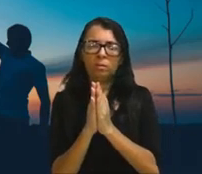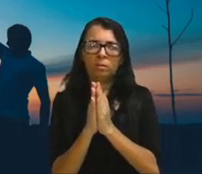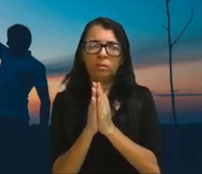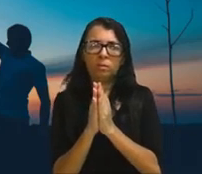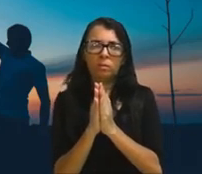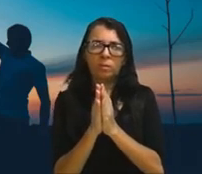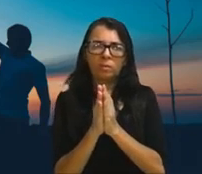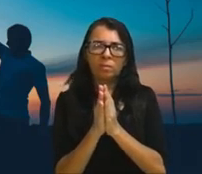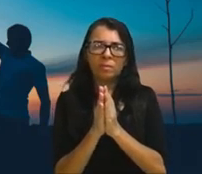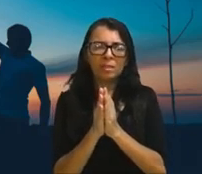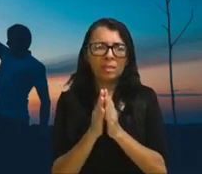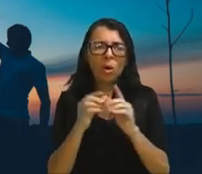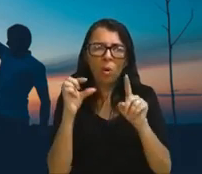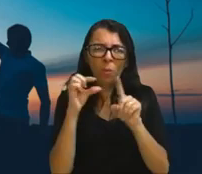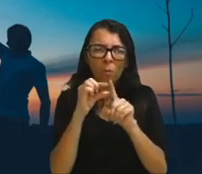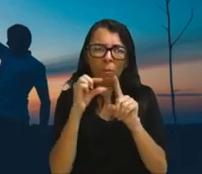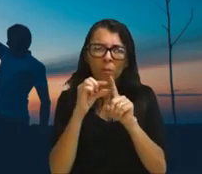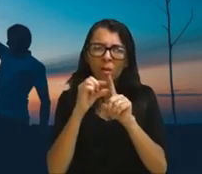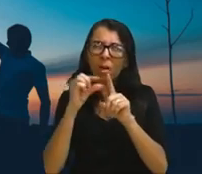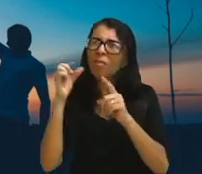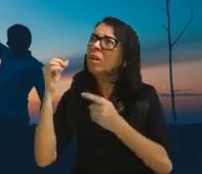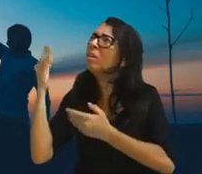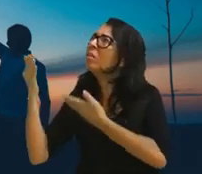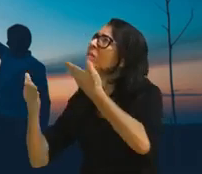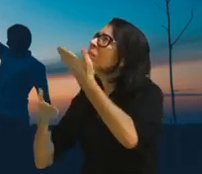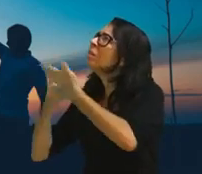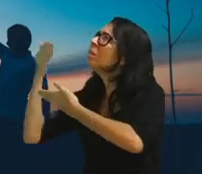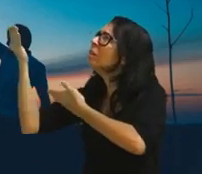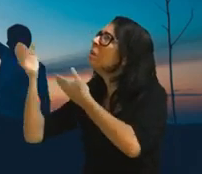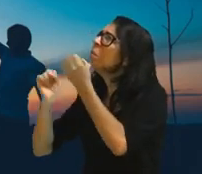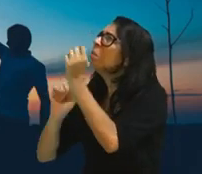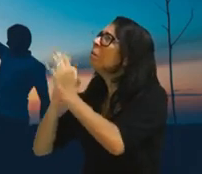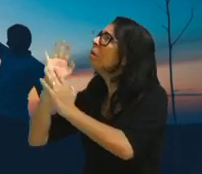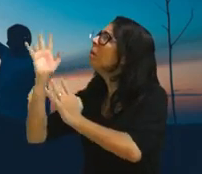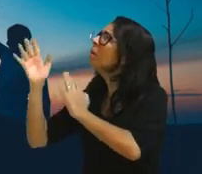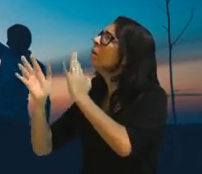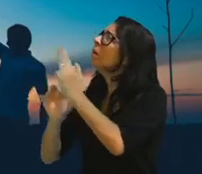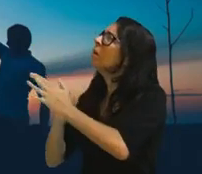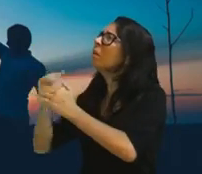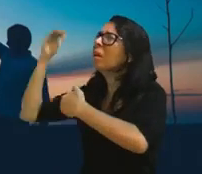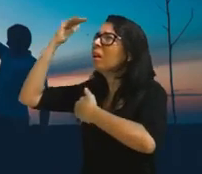apesar dos problemas que temos enfrentado.